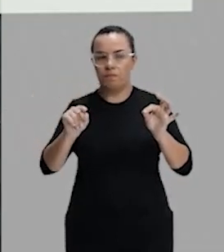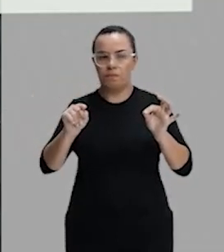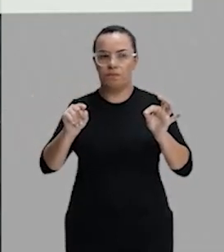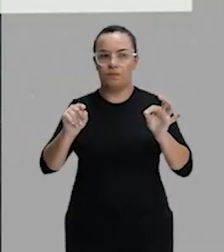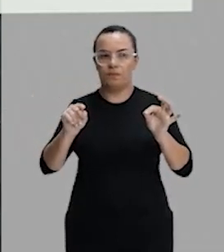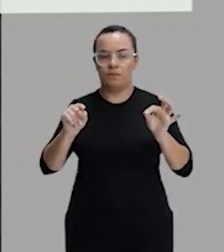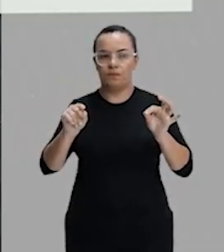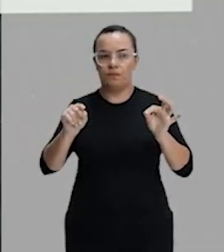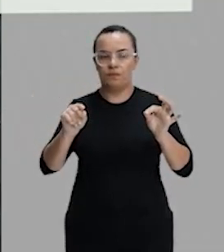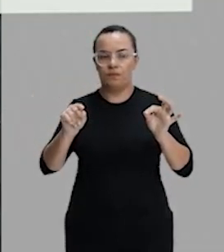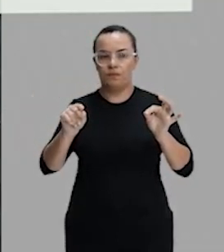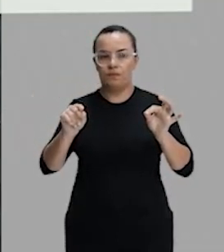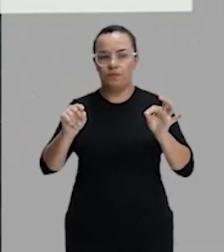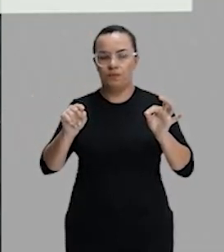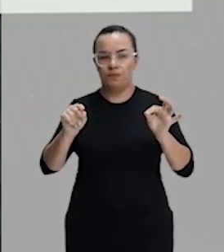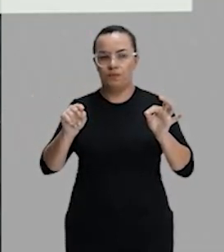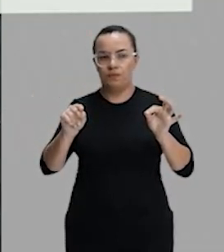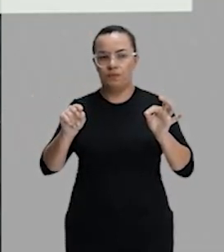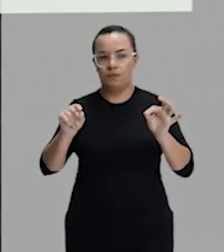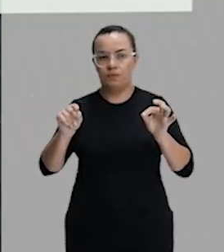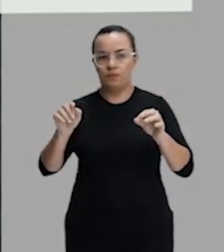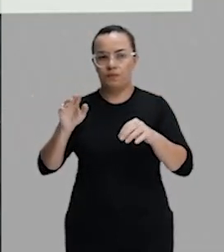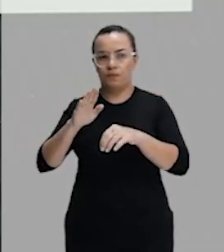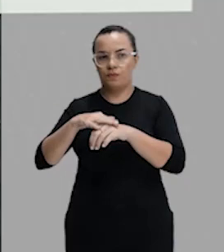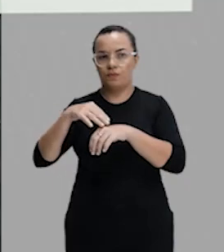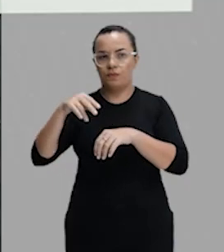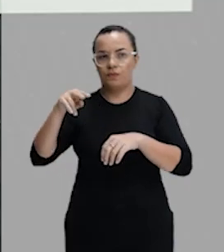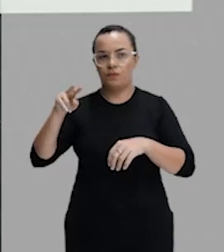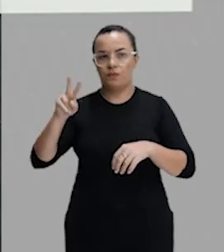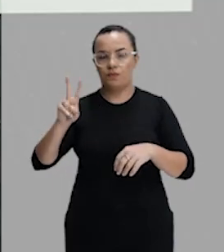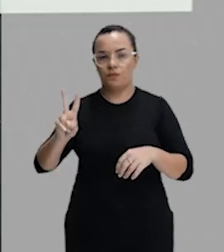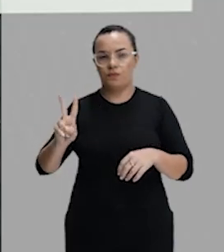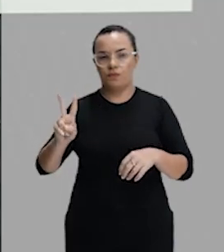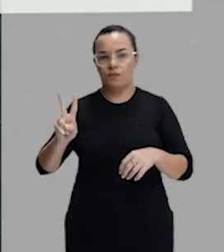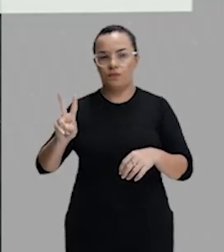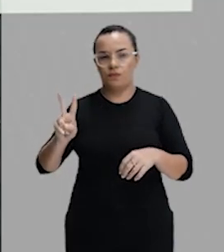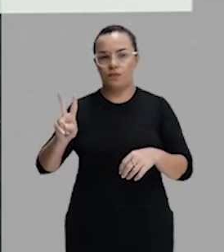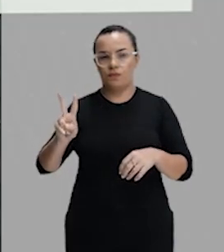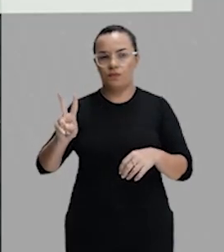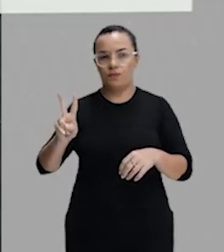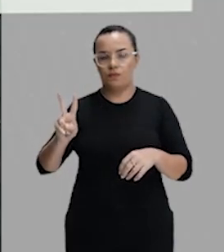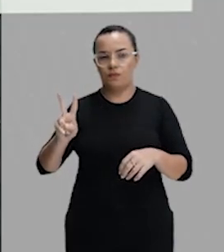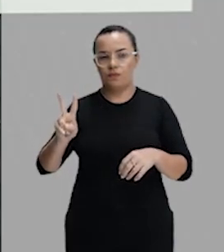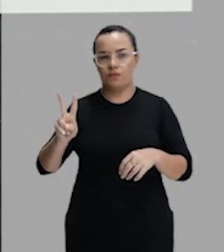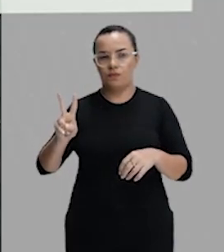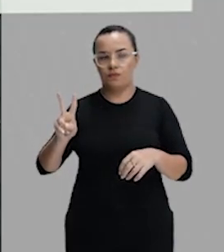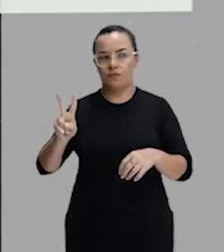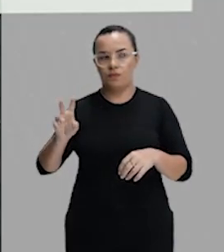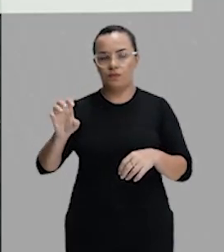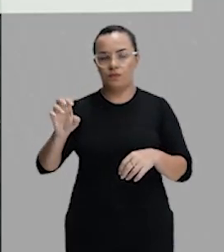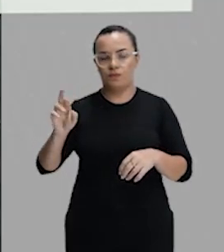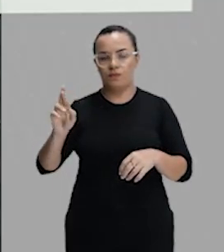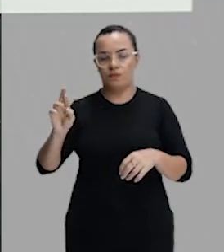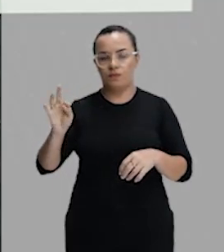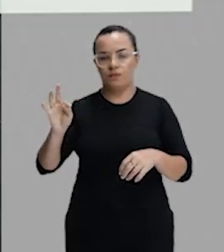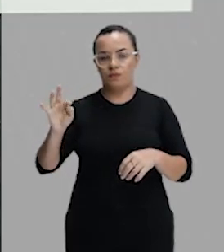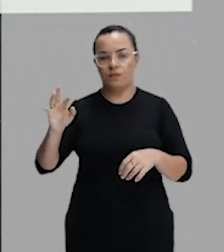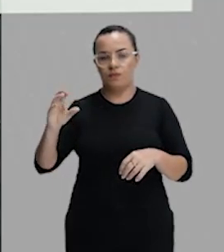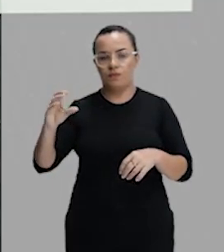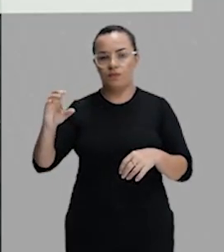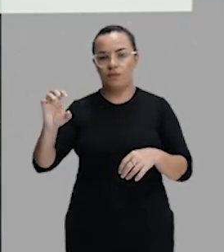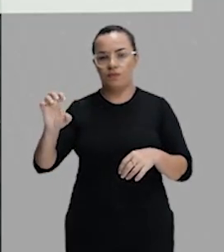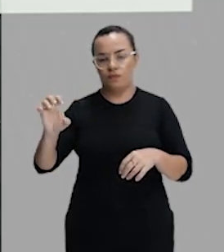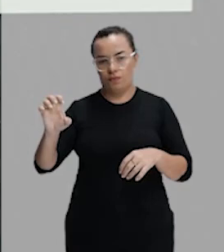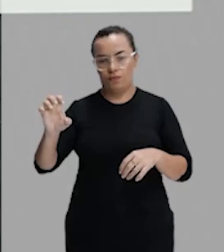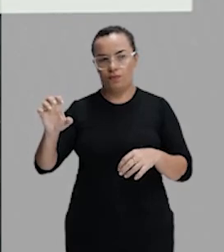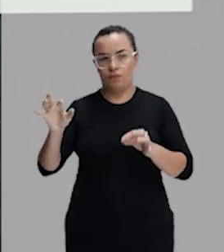a reta e o foco é chamado de vértice. O vértice ele é o ponto médio do segmento